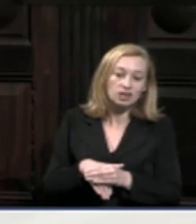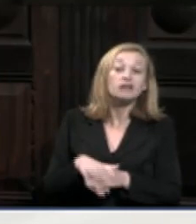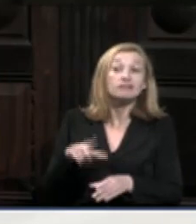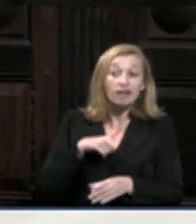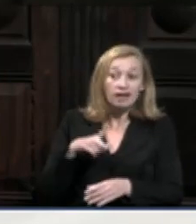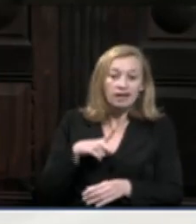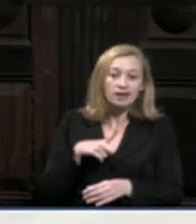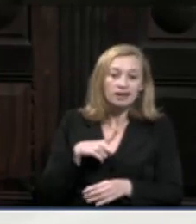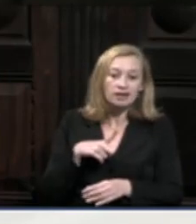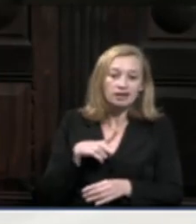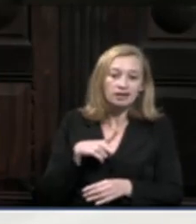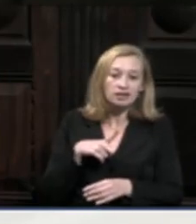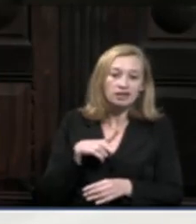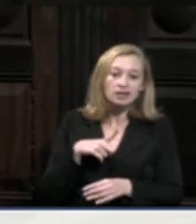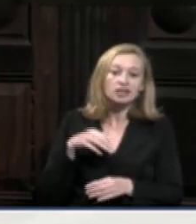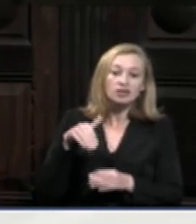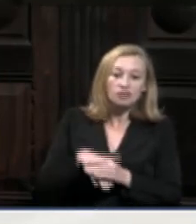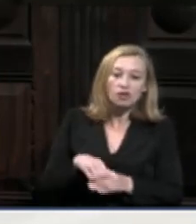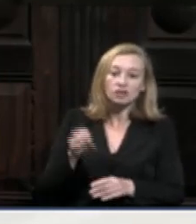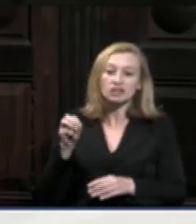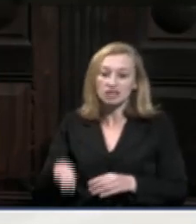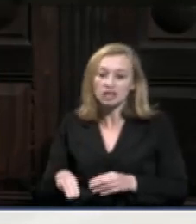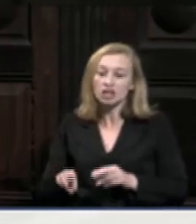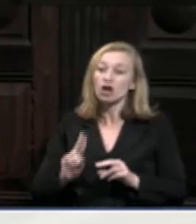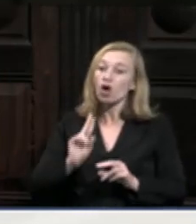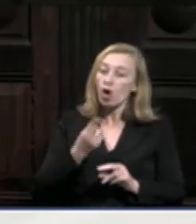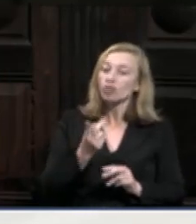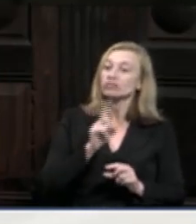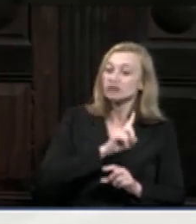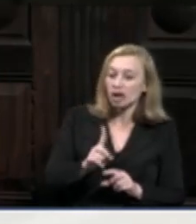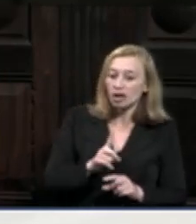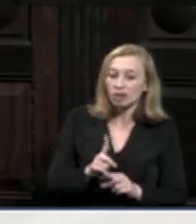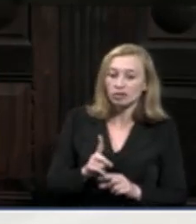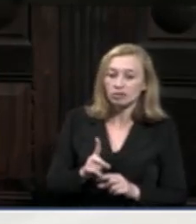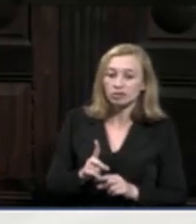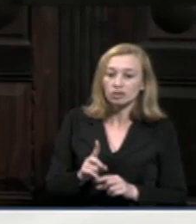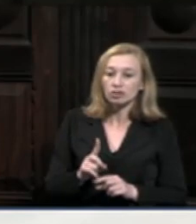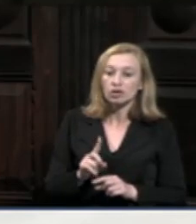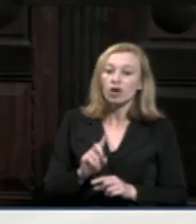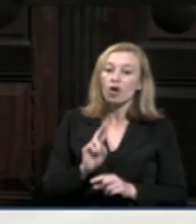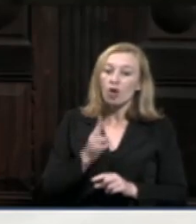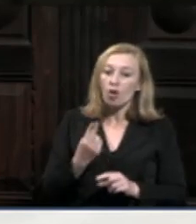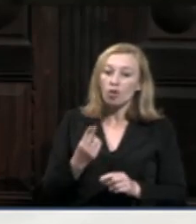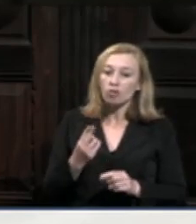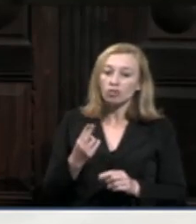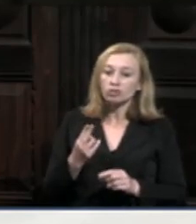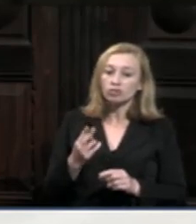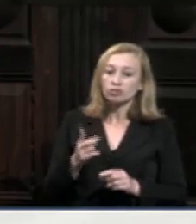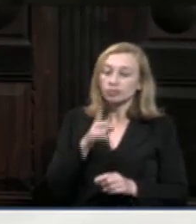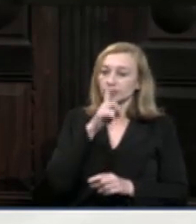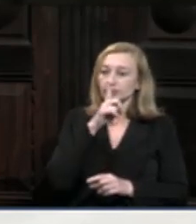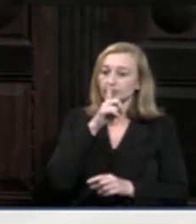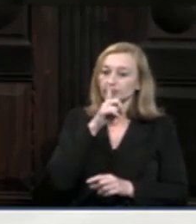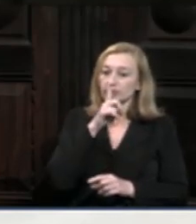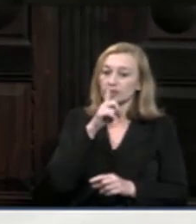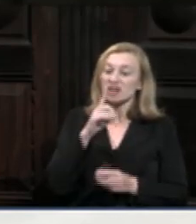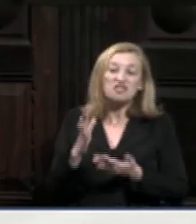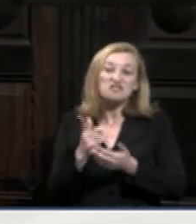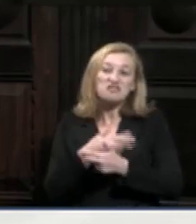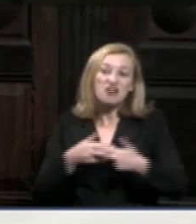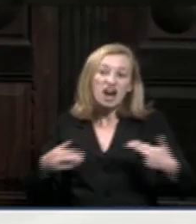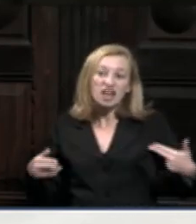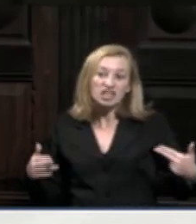exija que vote sim ou vote não, ou se abstenha. Porque muitas